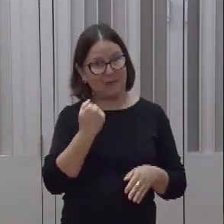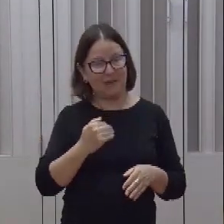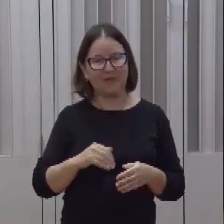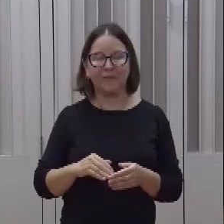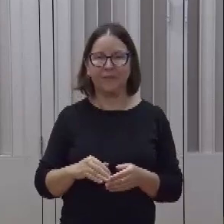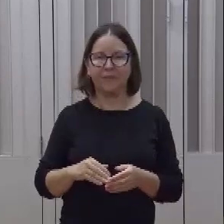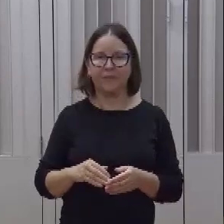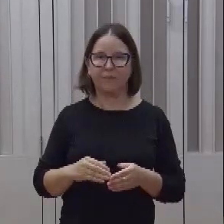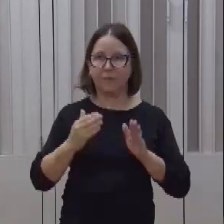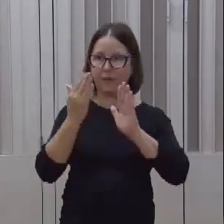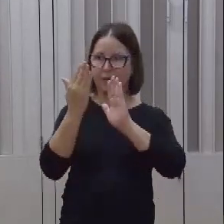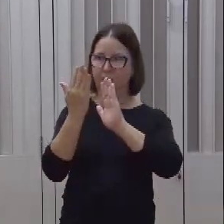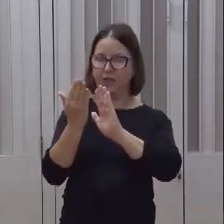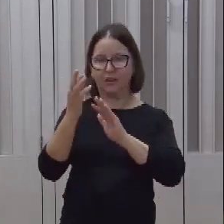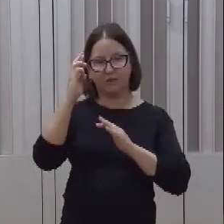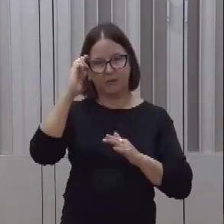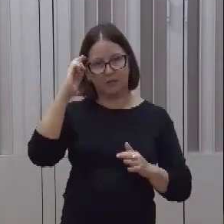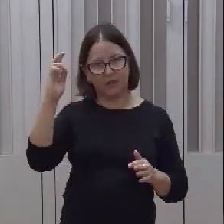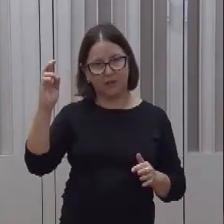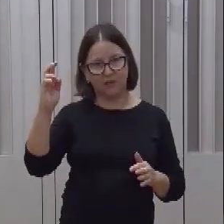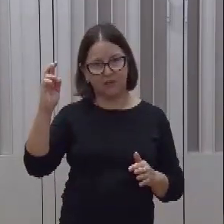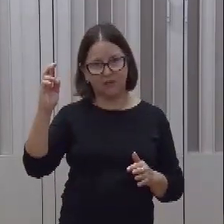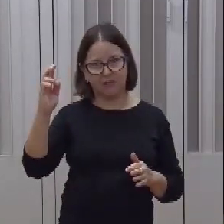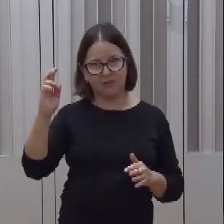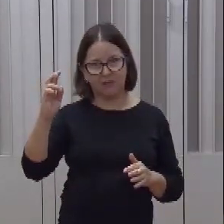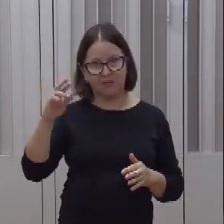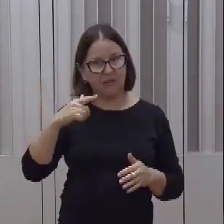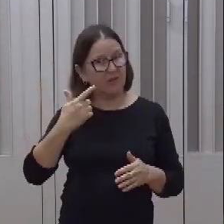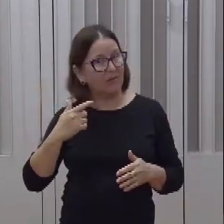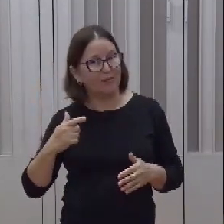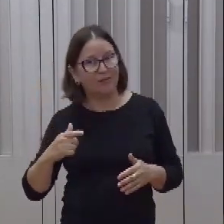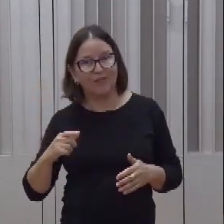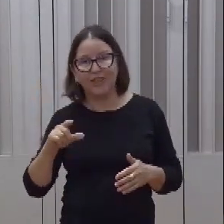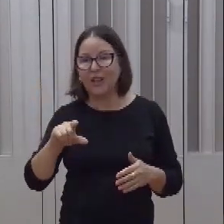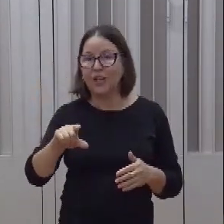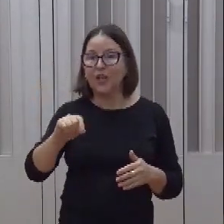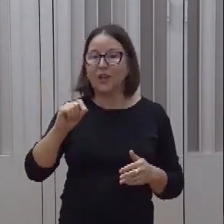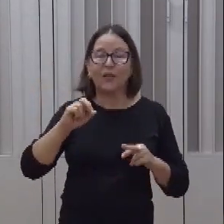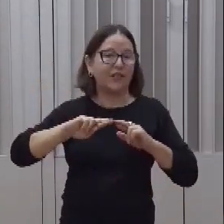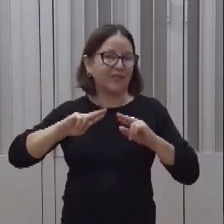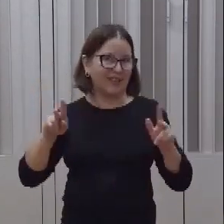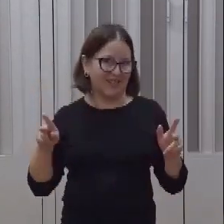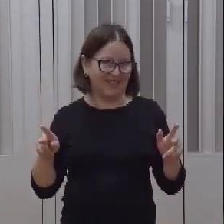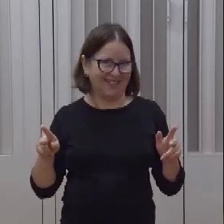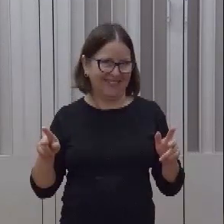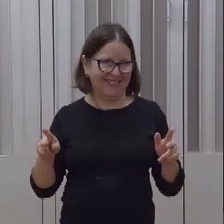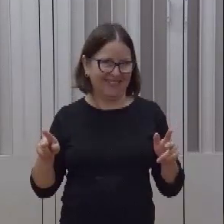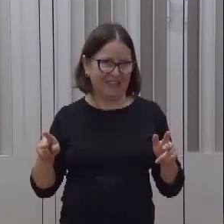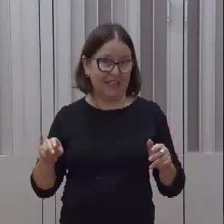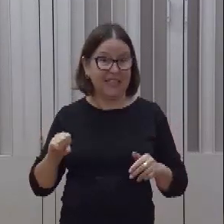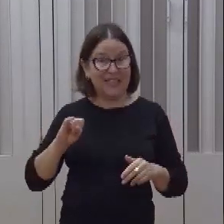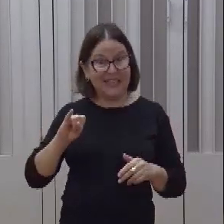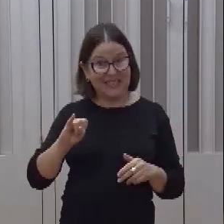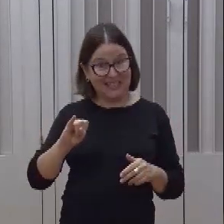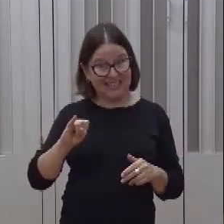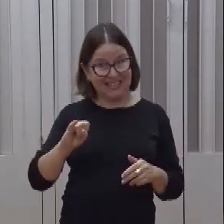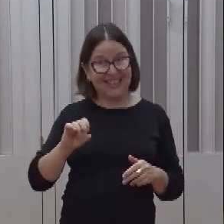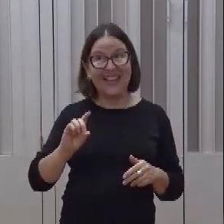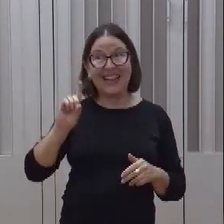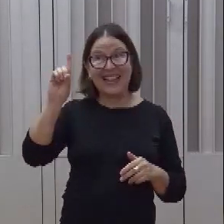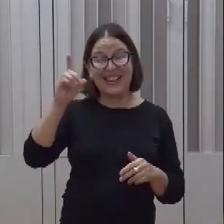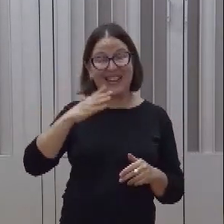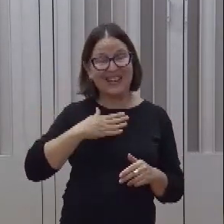de um Senhor, nós não temos outra opção. Senão, se ele é meu Senhor, quando ele dá uma